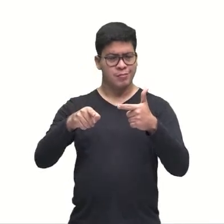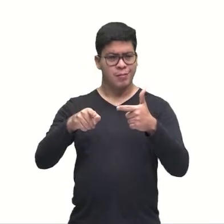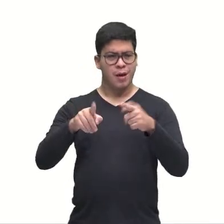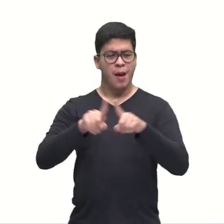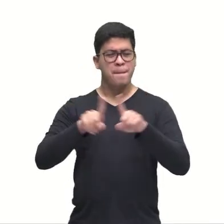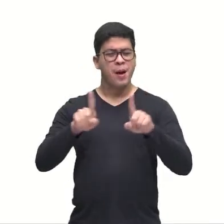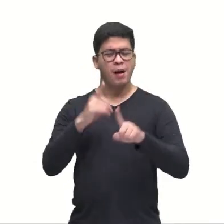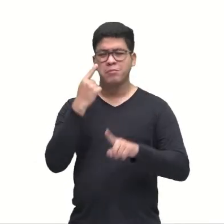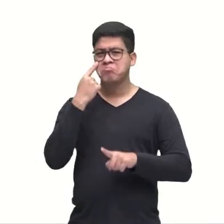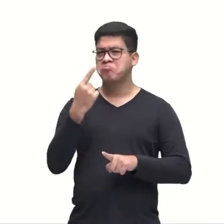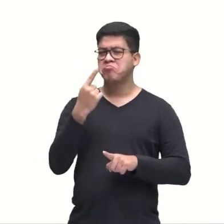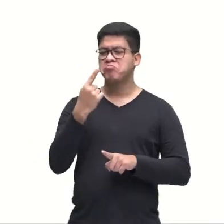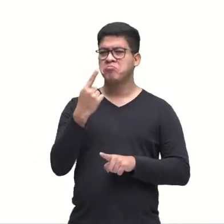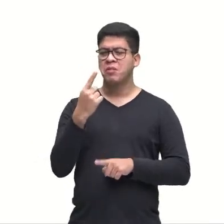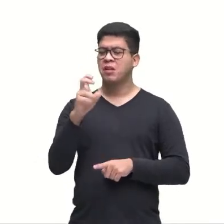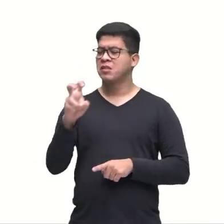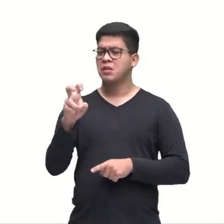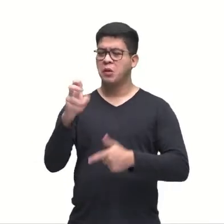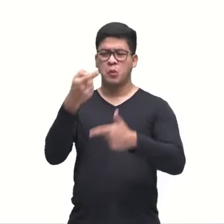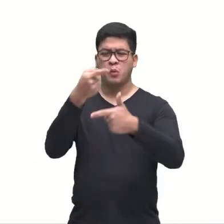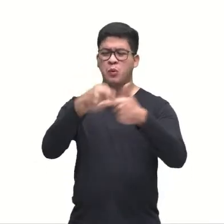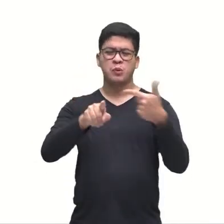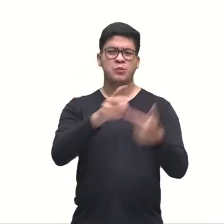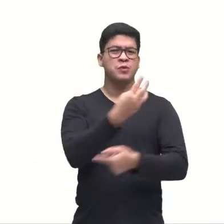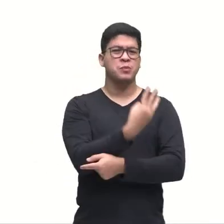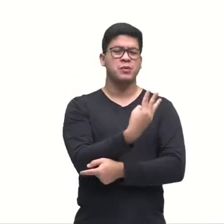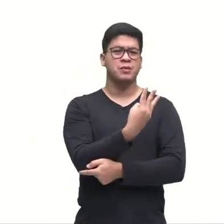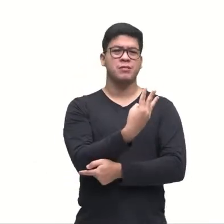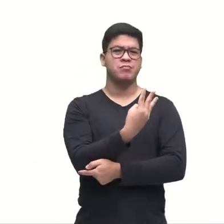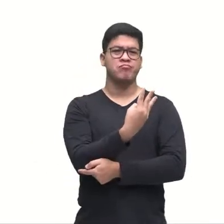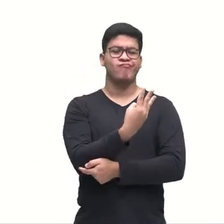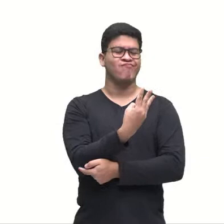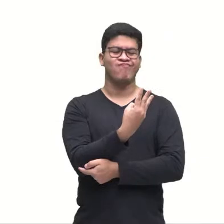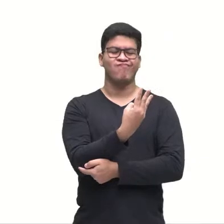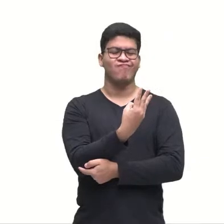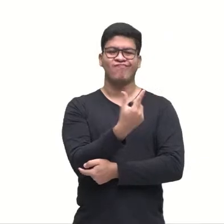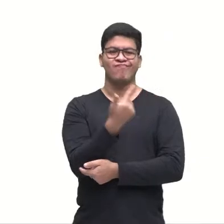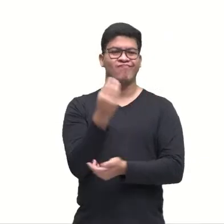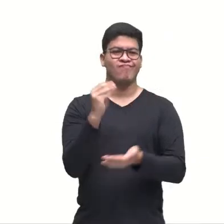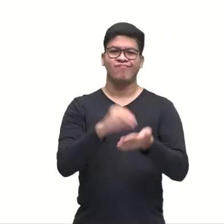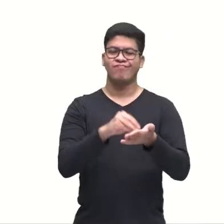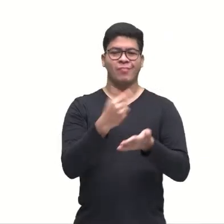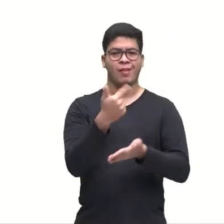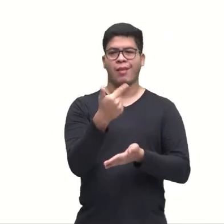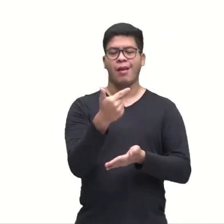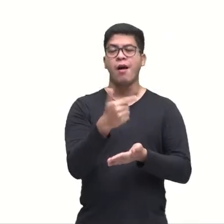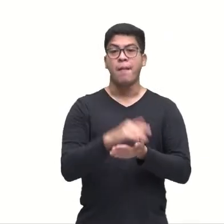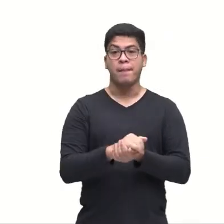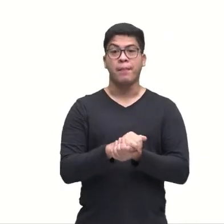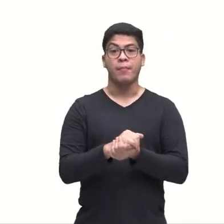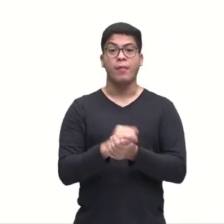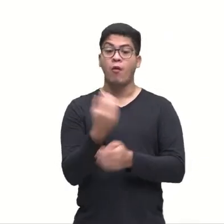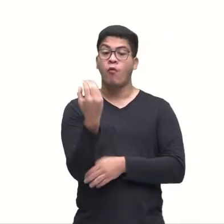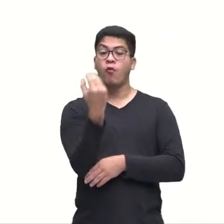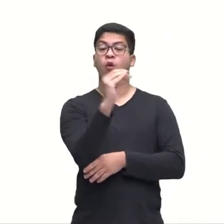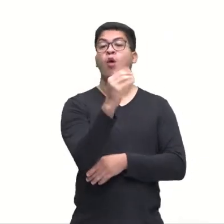Mas vejam que 5 não dá para dividir por 3. Tá? Então, o 3 ele não serve. Eu vou, então, pegar o próximo número